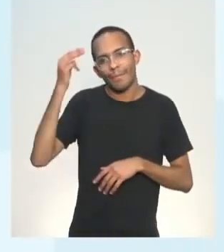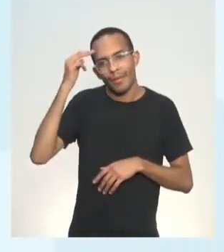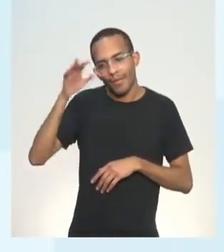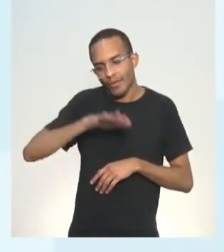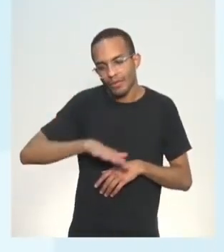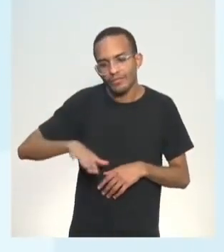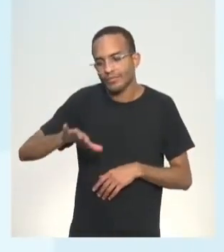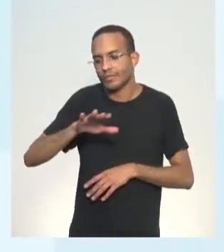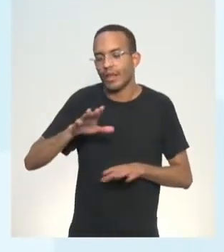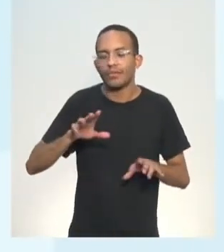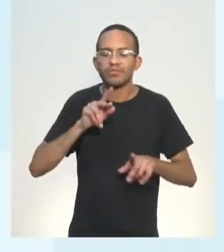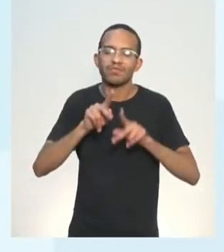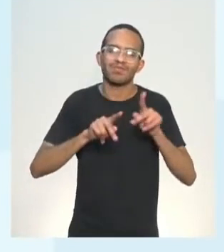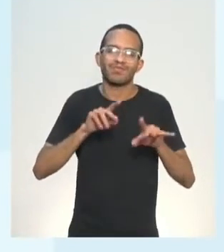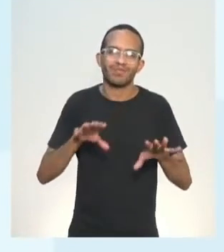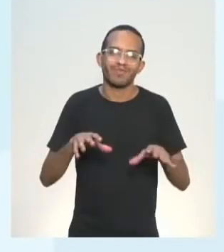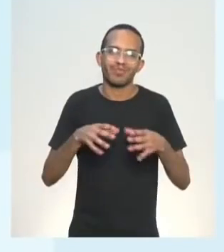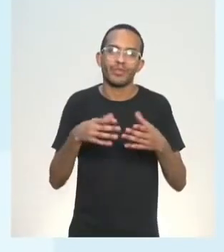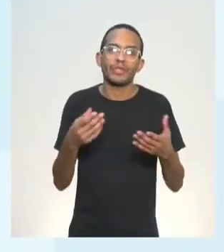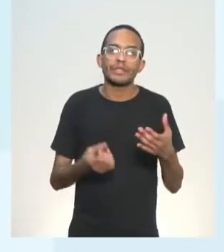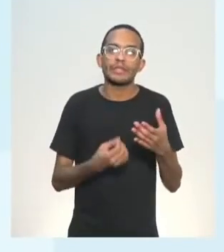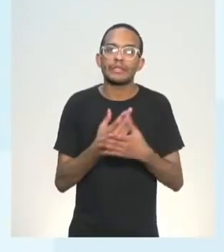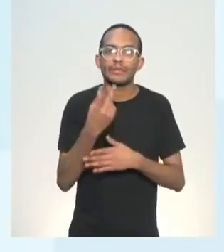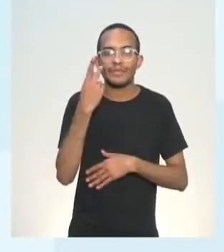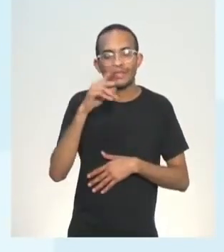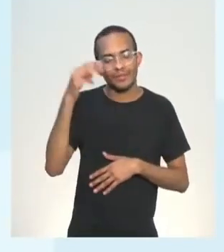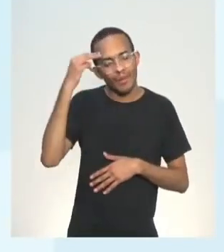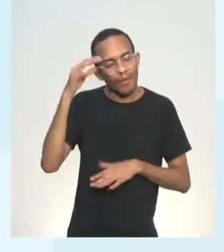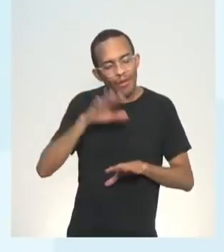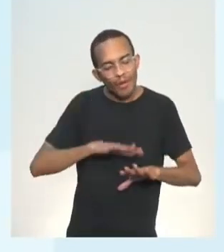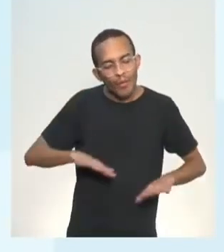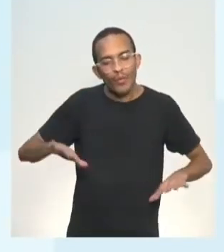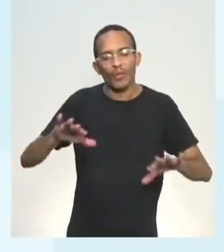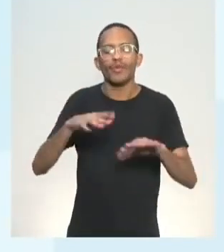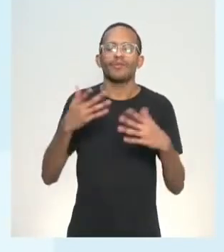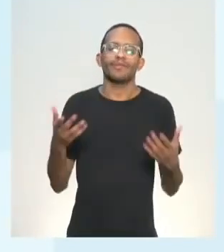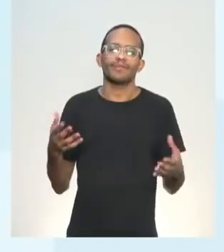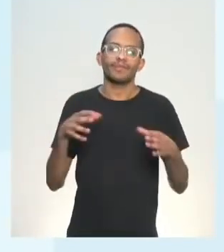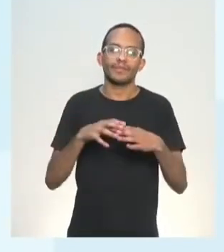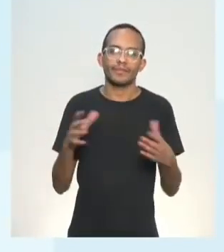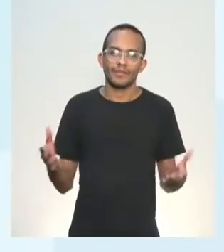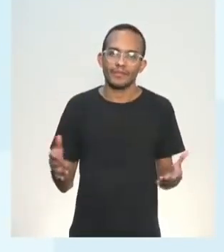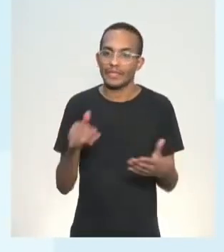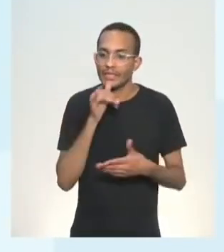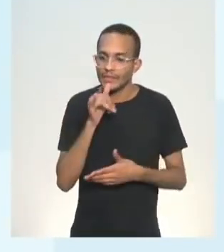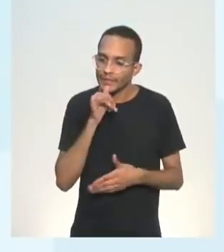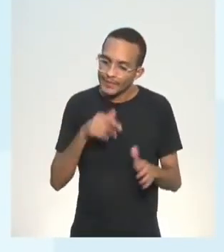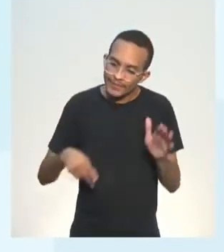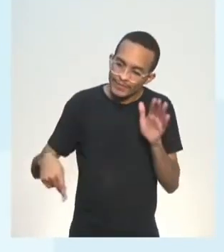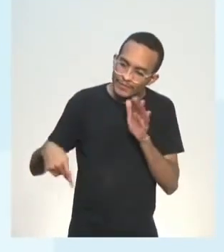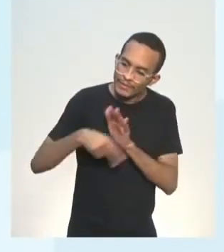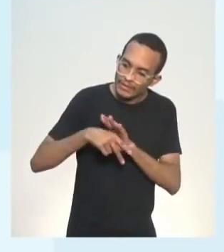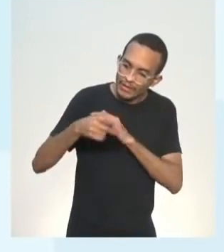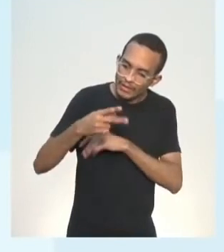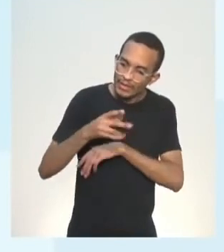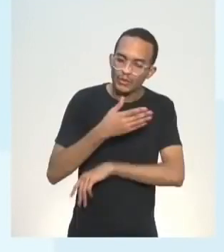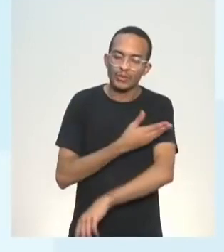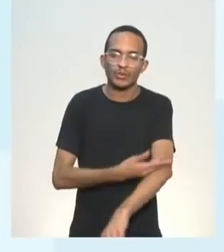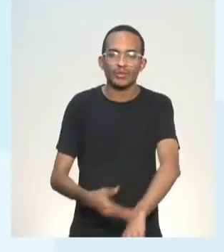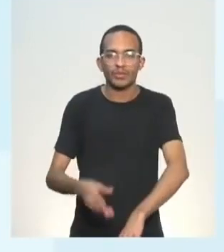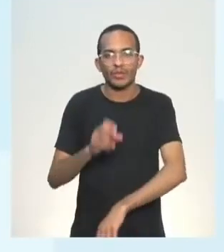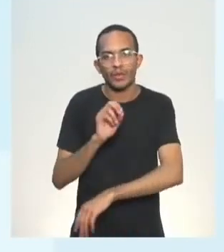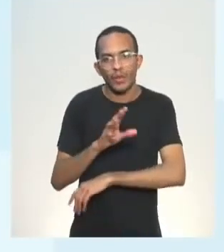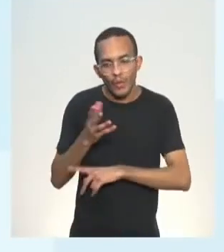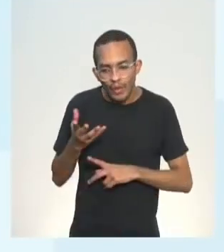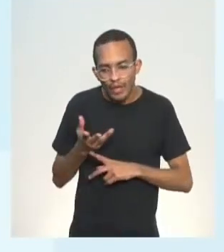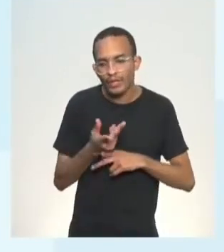coletividade daquele povo. E é aí que nós criamos esse conceito de memória coletiva. Ou seja, passa a fazer parte aquele costume, ou